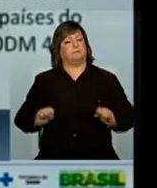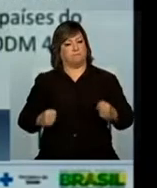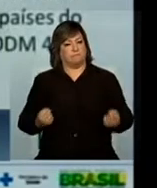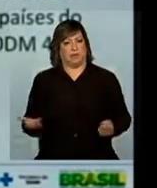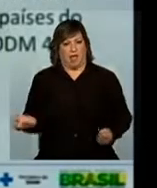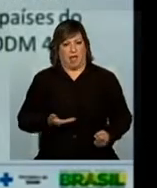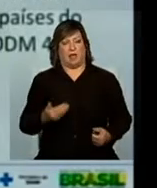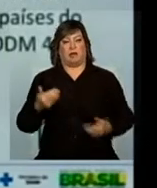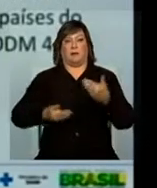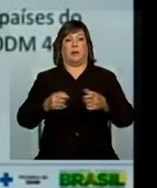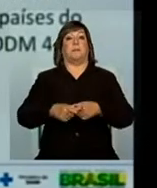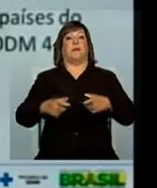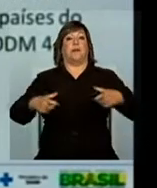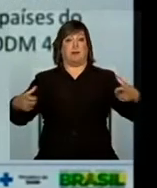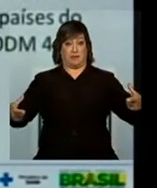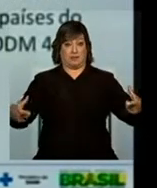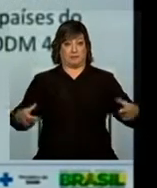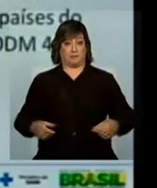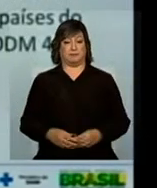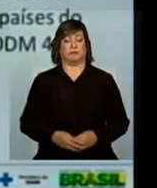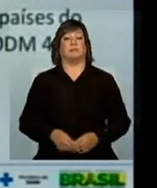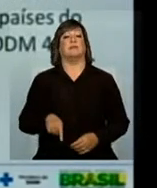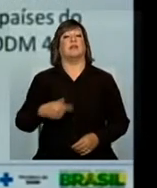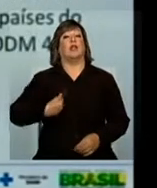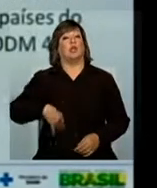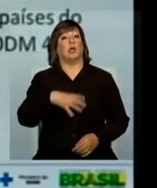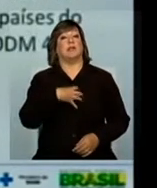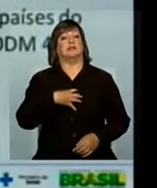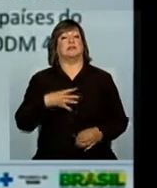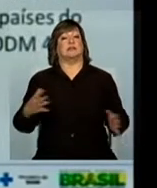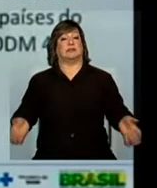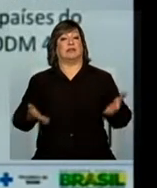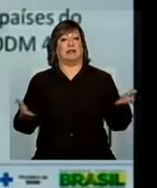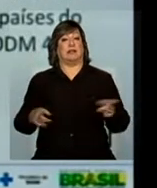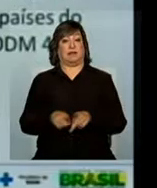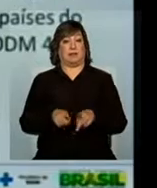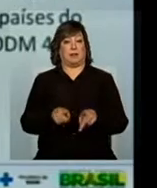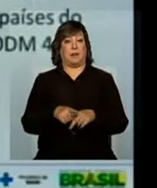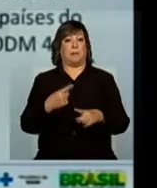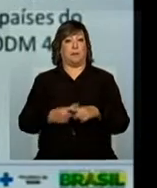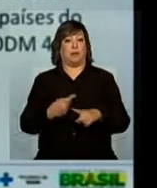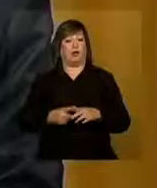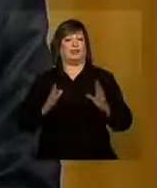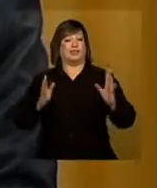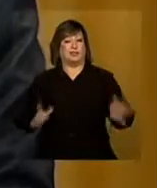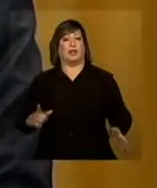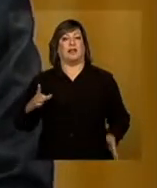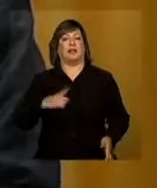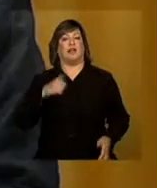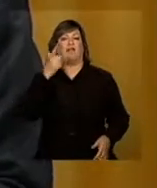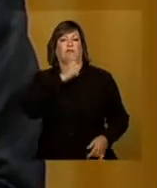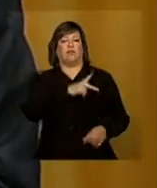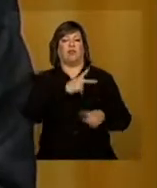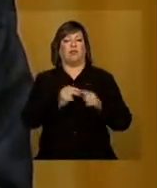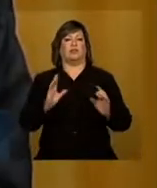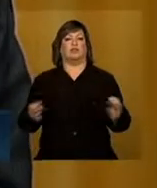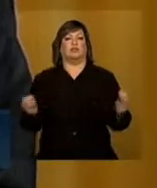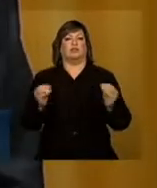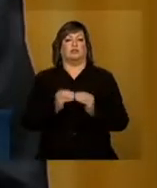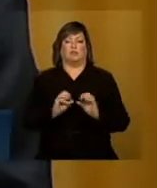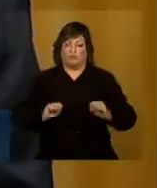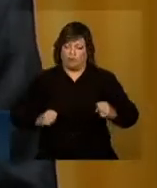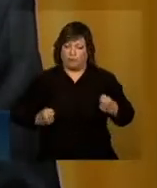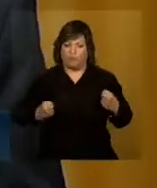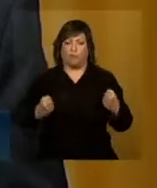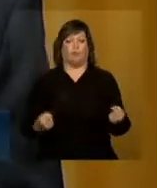para ampliar. E nos animar também, porque já estamos com vitórias acumuladas, mas é um grande